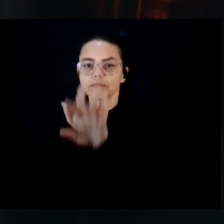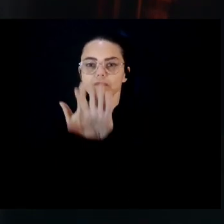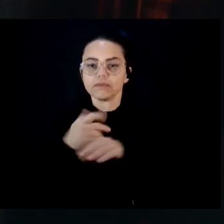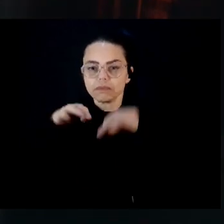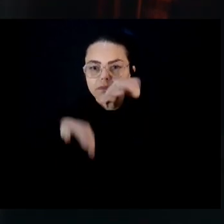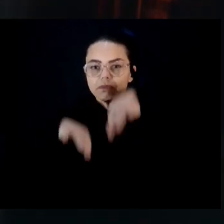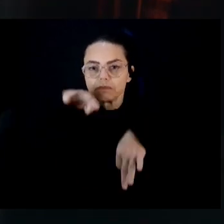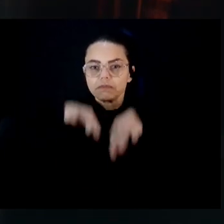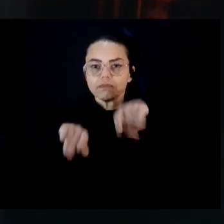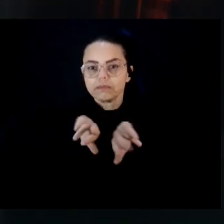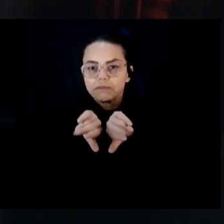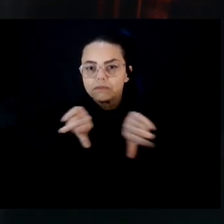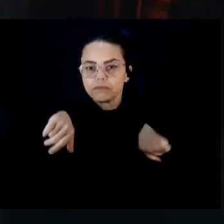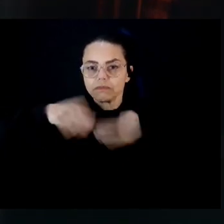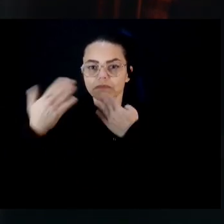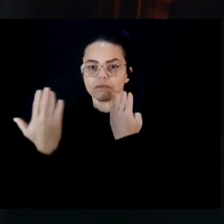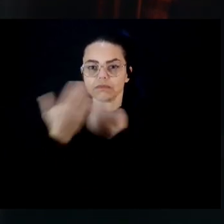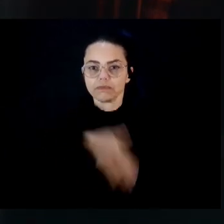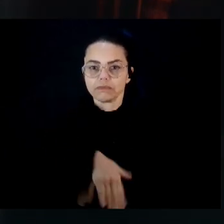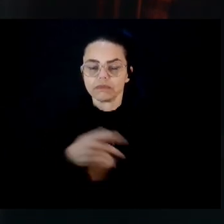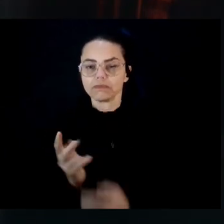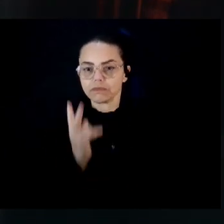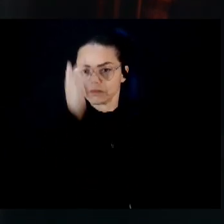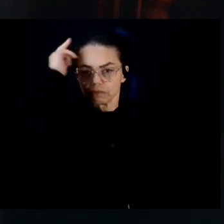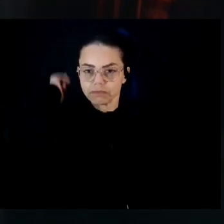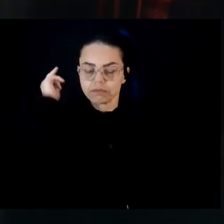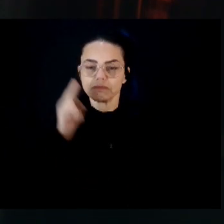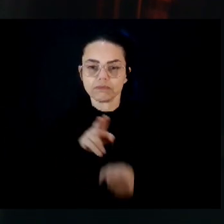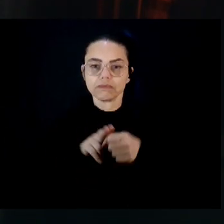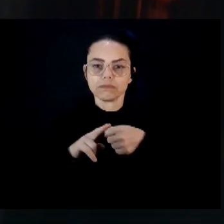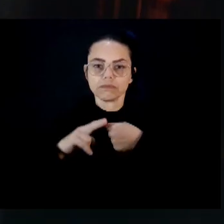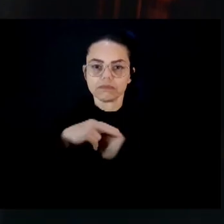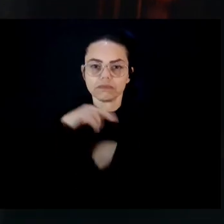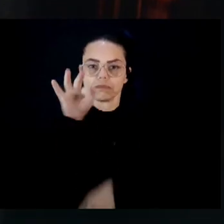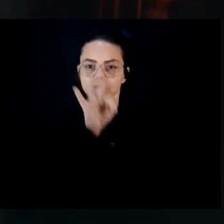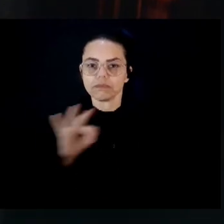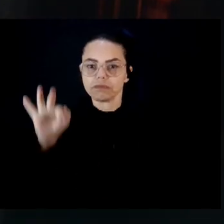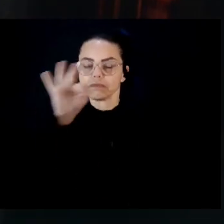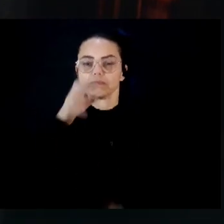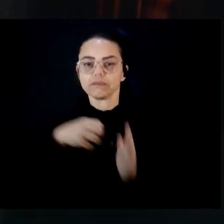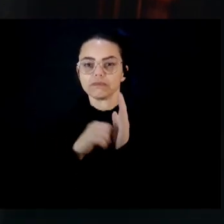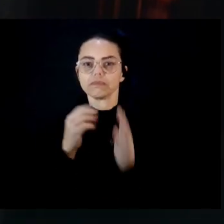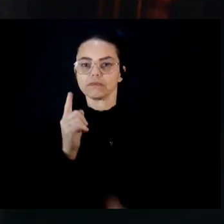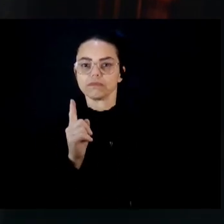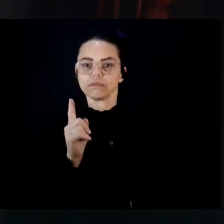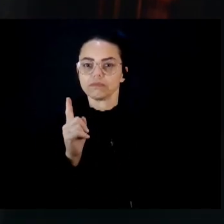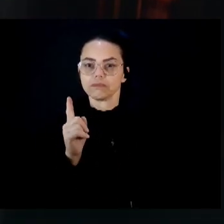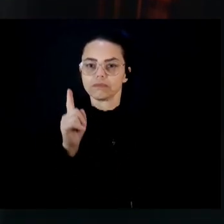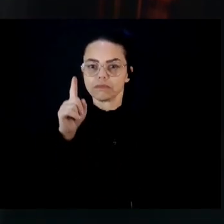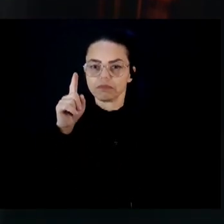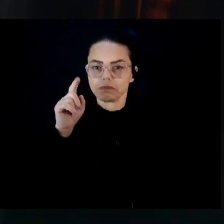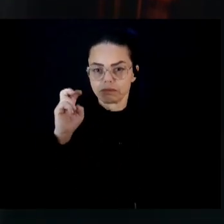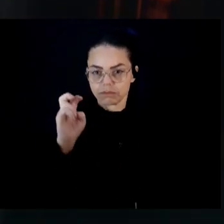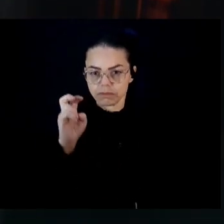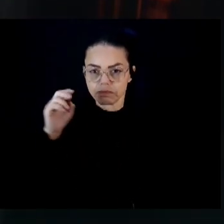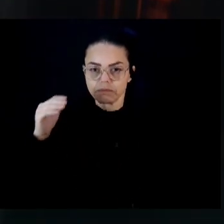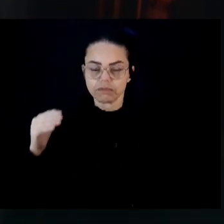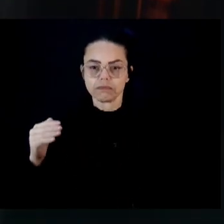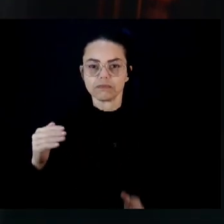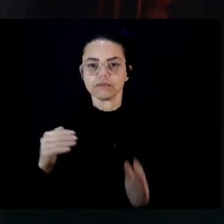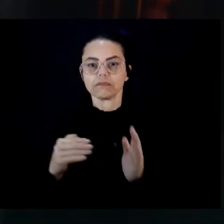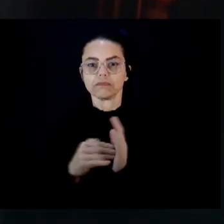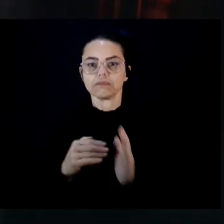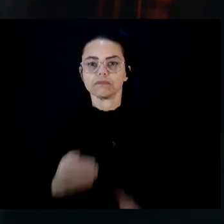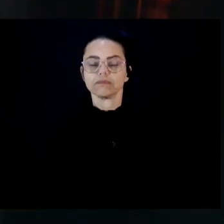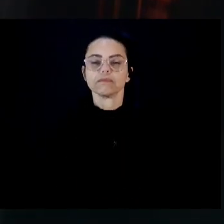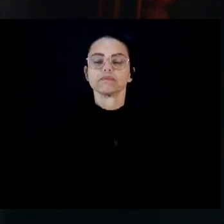diferentes provas de vestibular da Unicamp. As inscrições vão até às 17 horas, às 5 horas, do dia 18 de agosto,